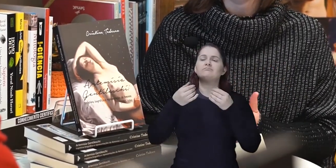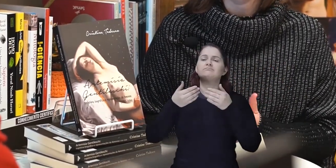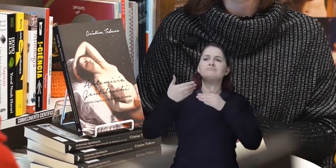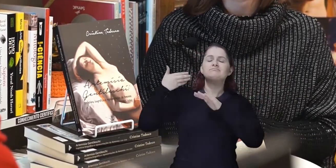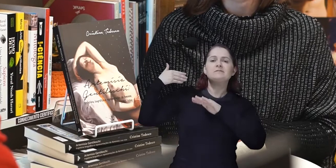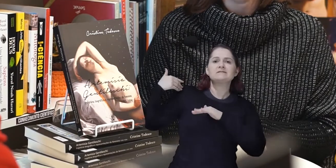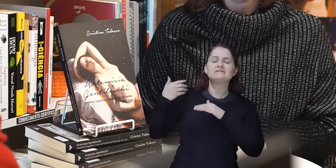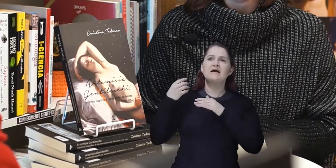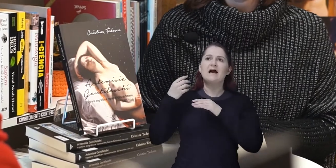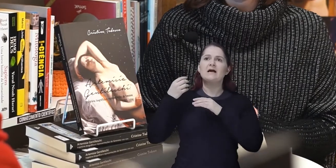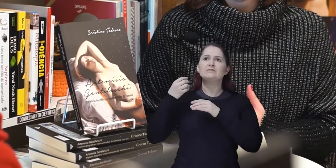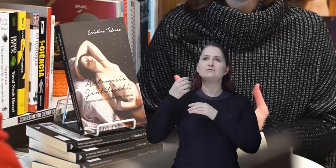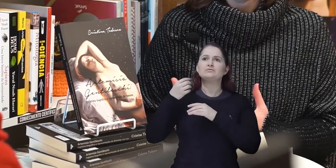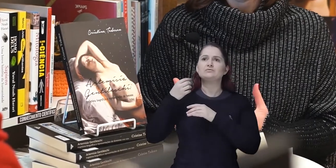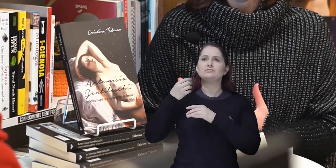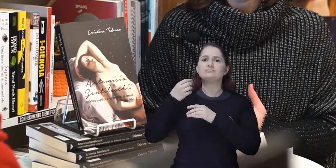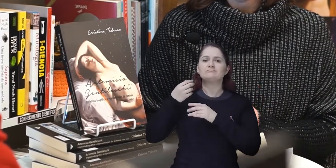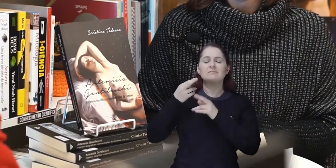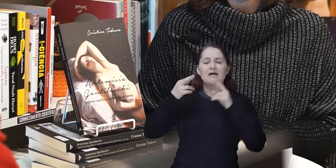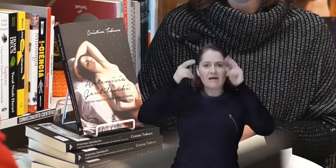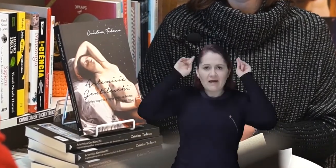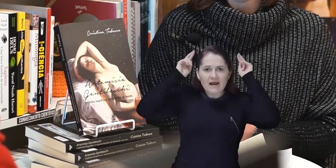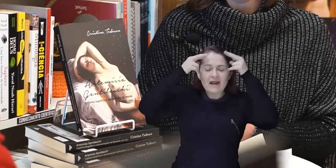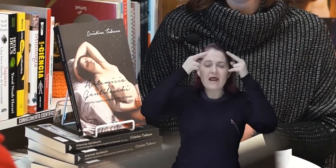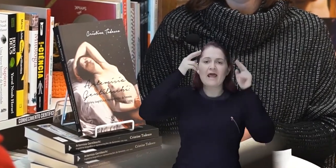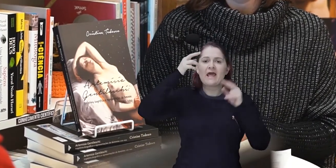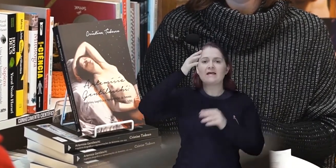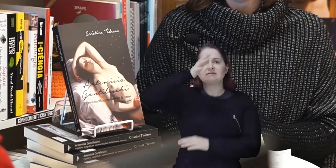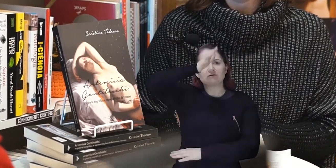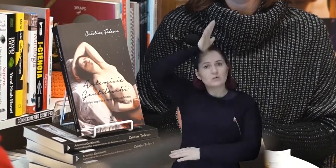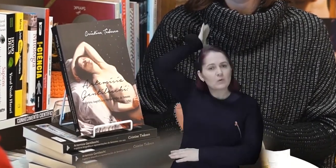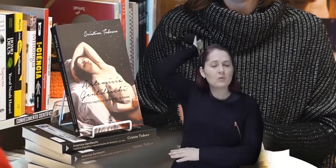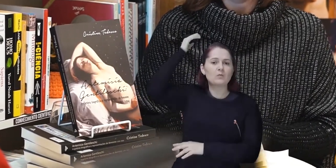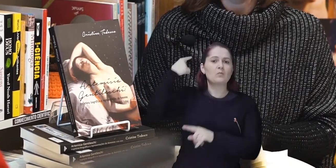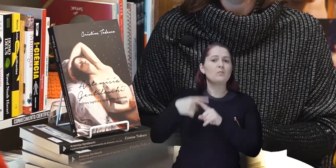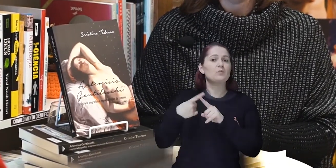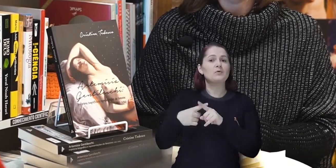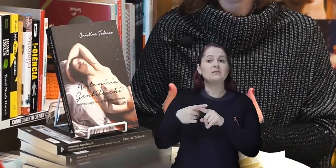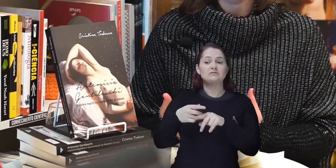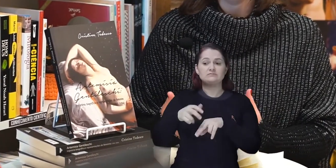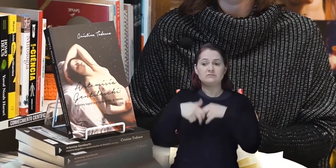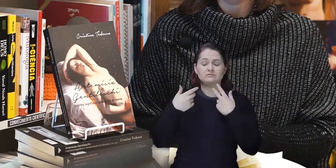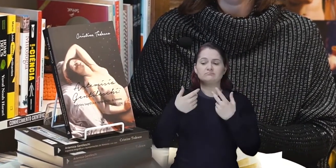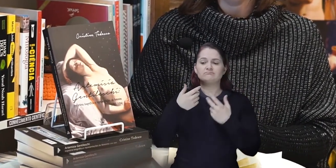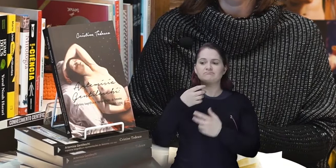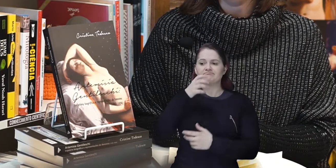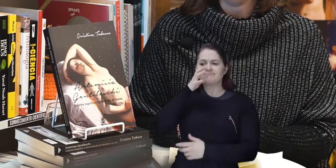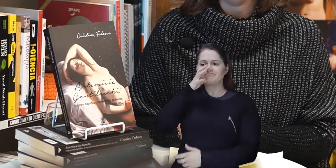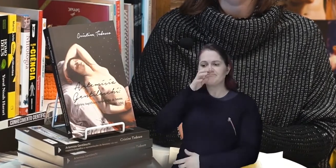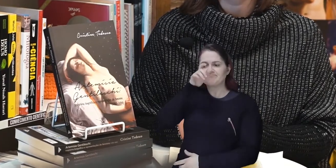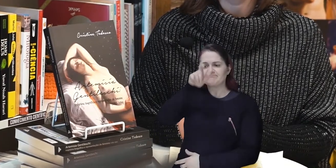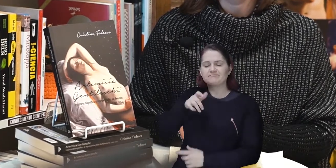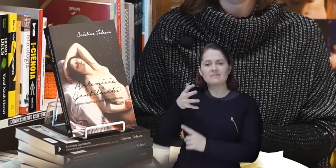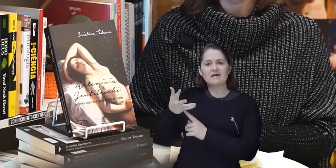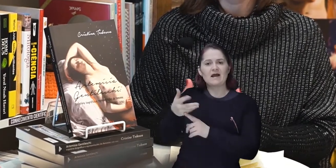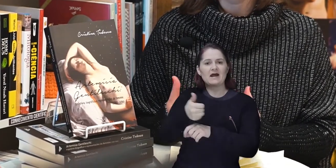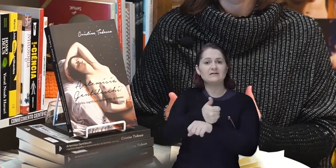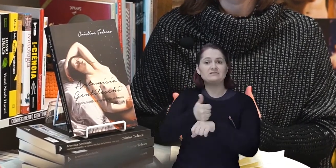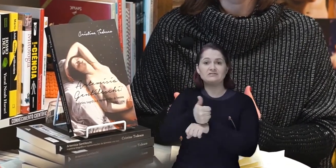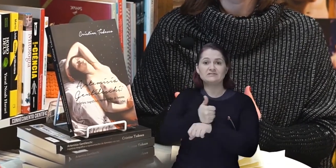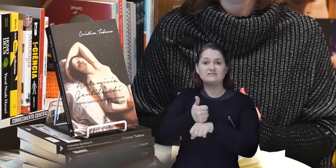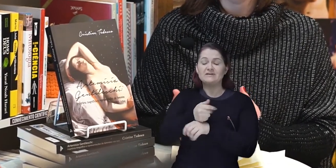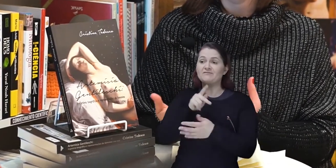gregas e romanas, tudo isso seria inimaginável para alguém como eu se não fosse uma bolsa de estudos. Então,